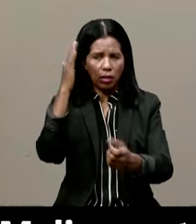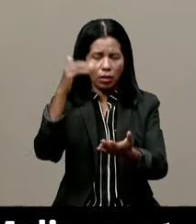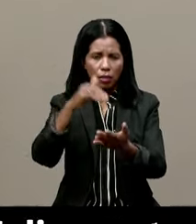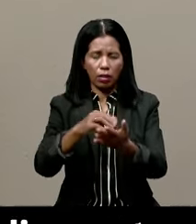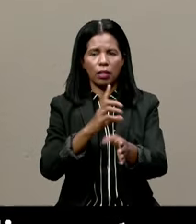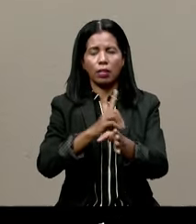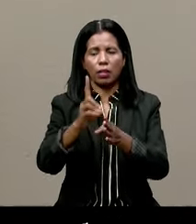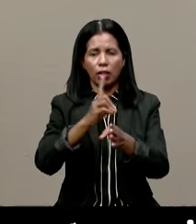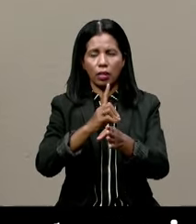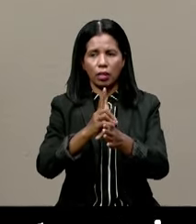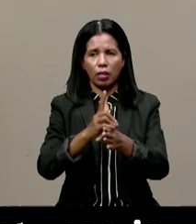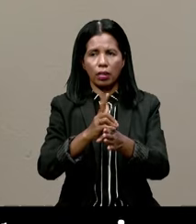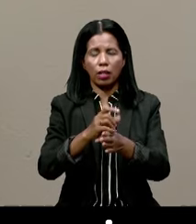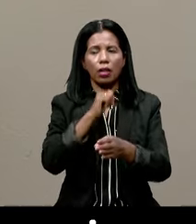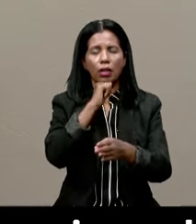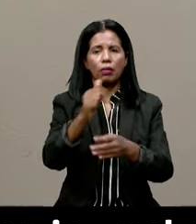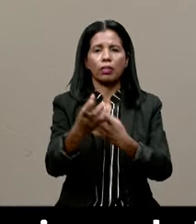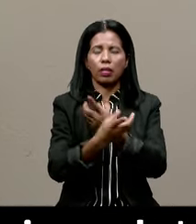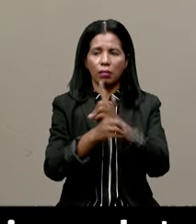prática ida antidemocrático,